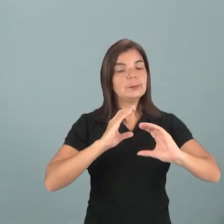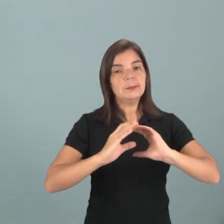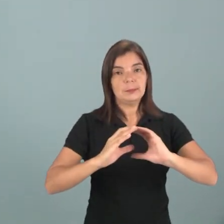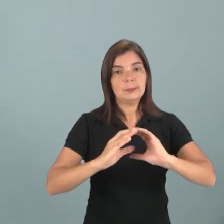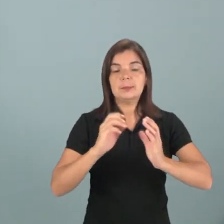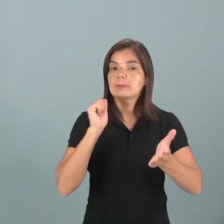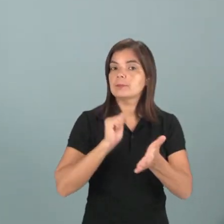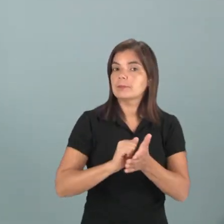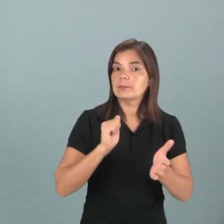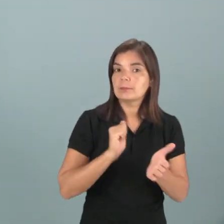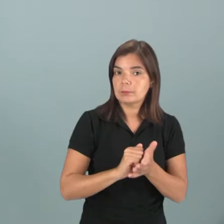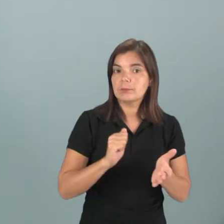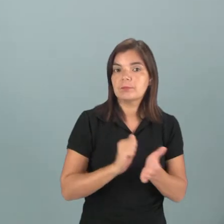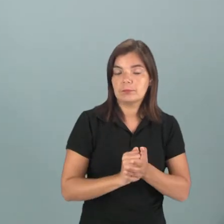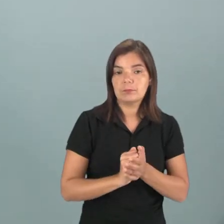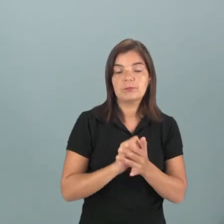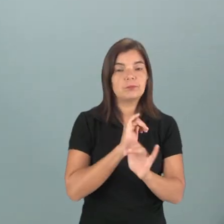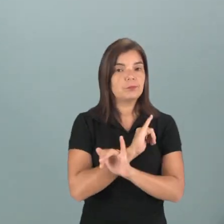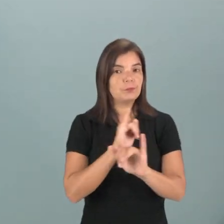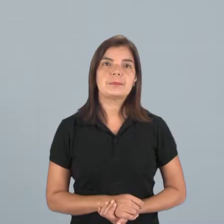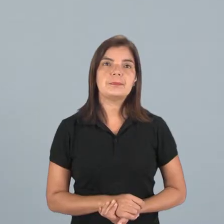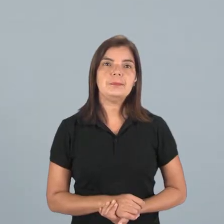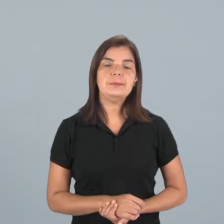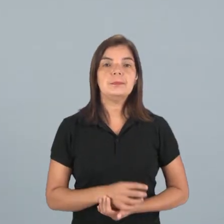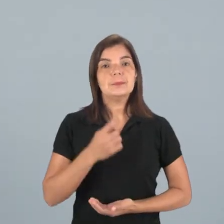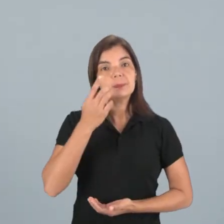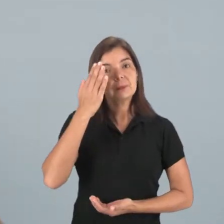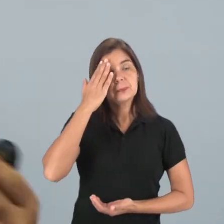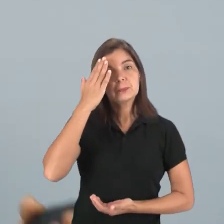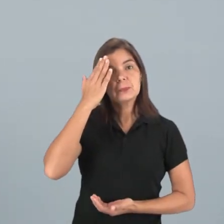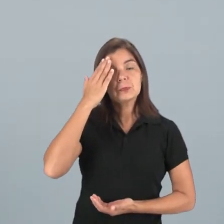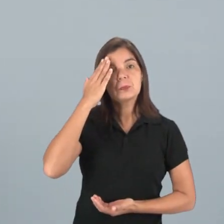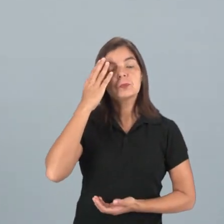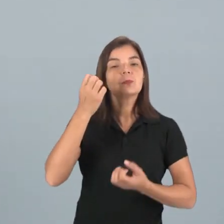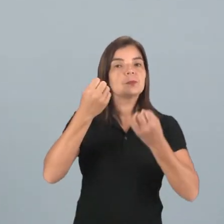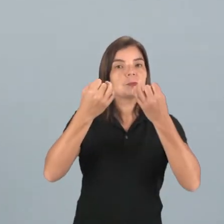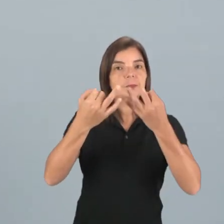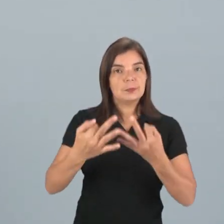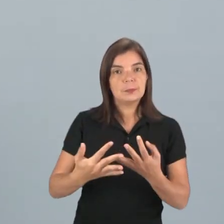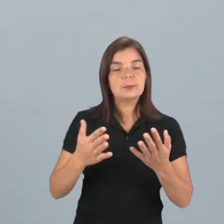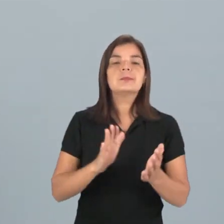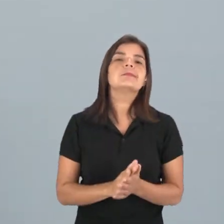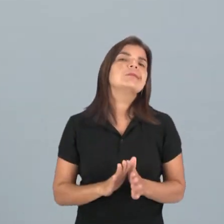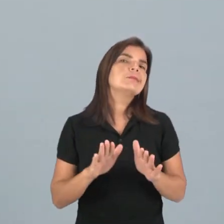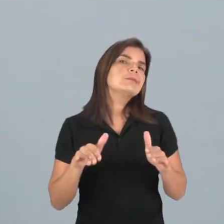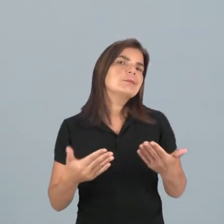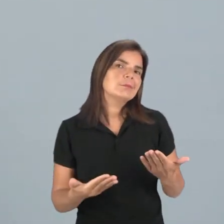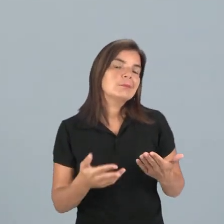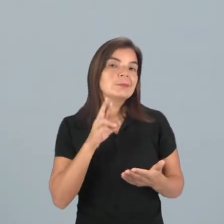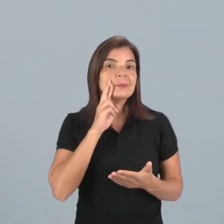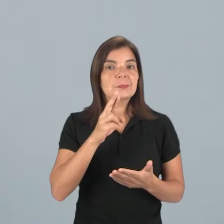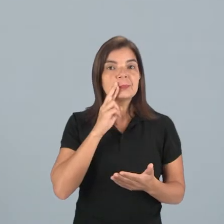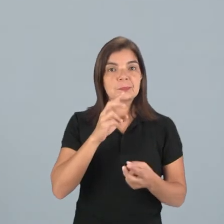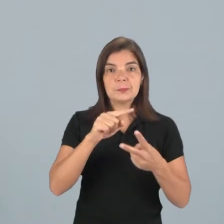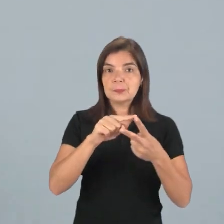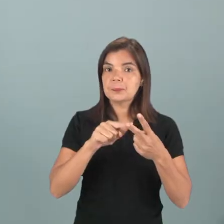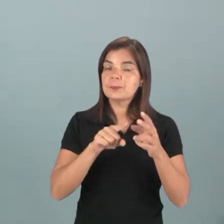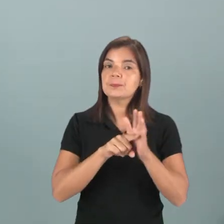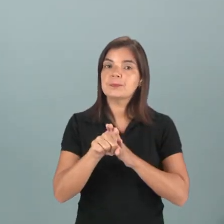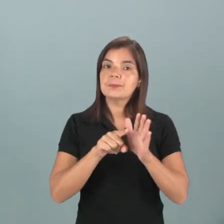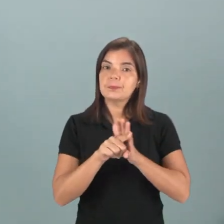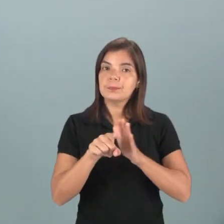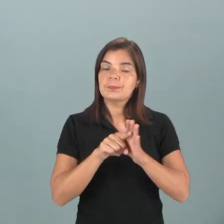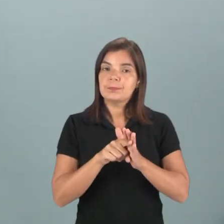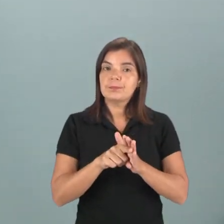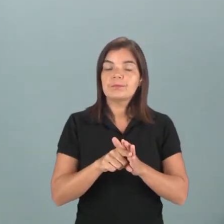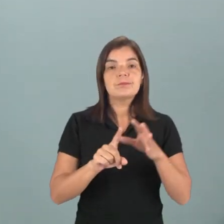na escrita dessa notícia. Entendendo o que eu expliquei, que tal a gente resolver duas questões sobre